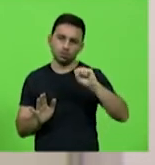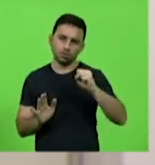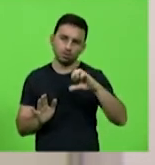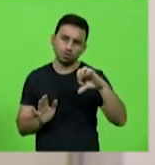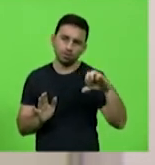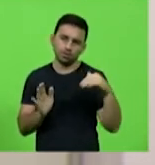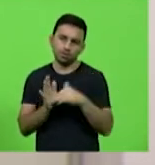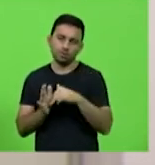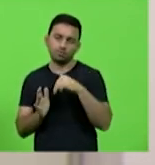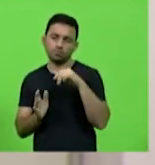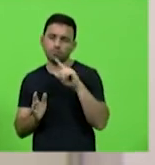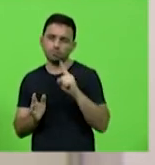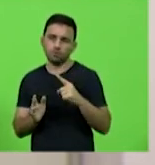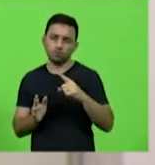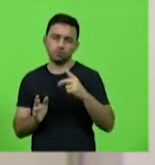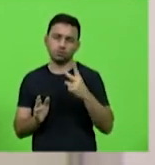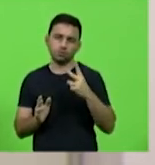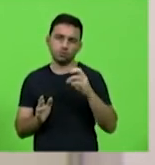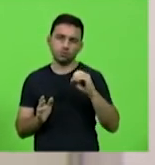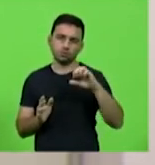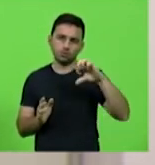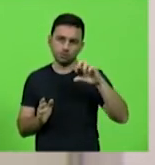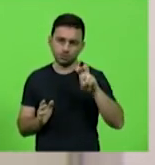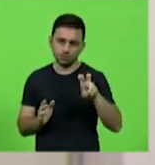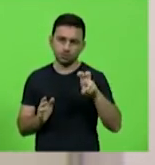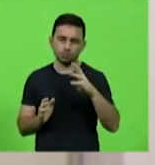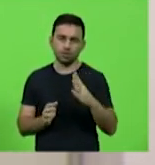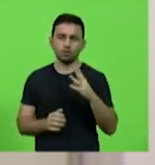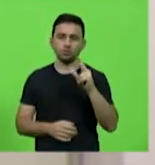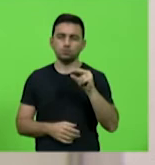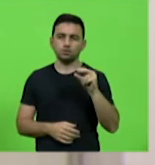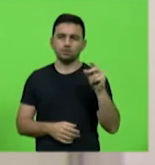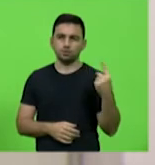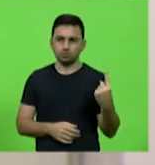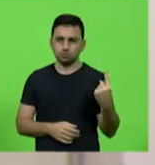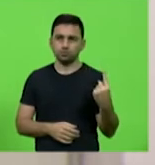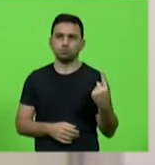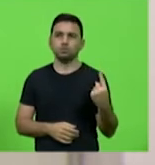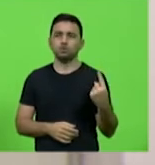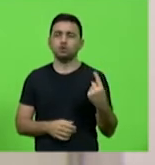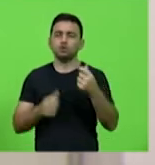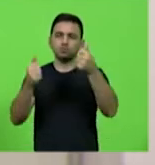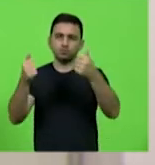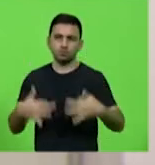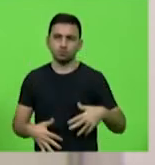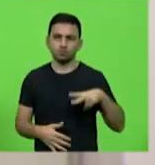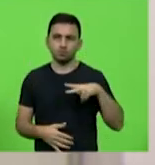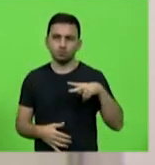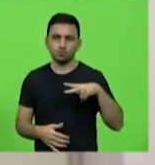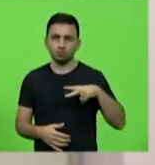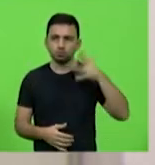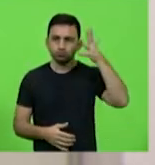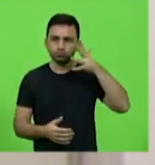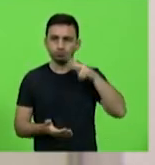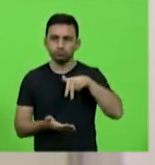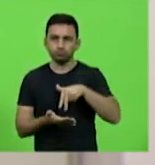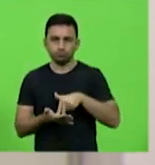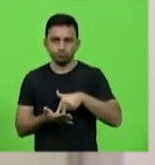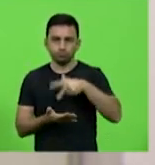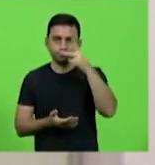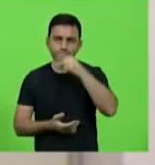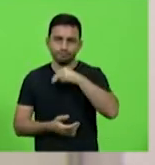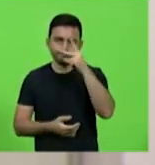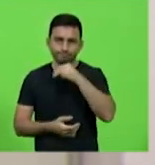1205/2021. Explicações pessoais. fez uso da palavra o senhor deputado Kennedy